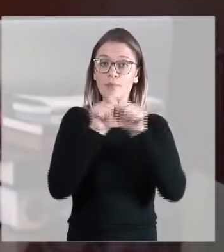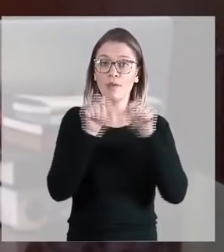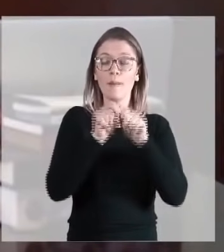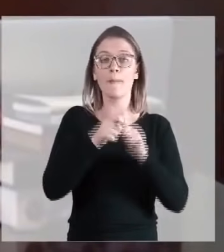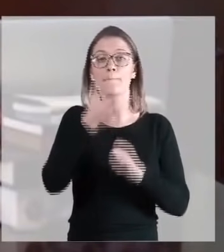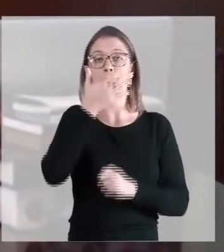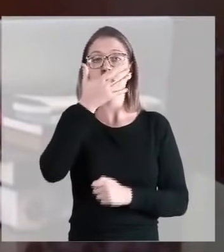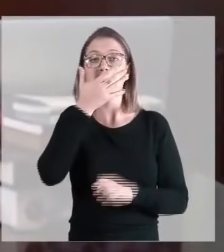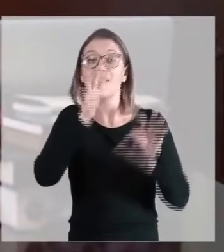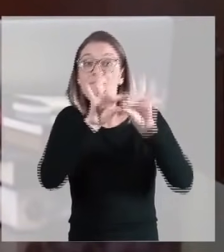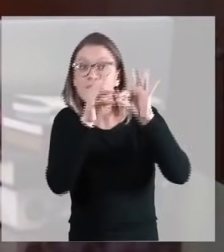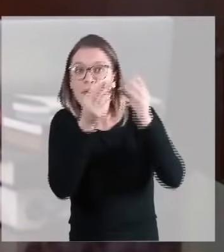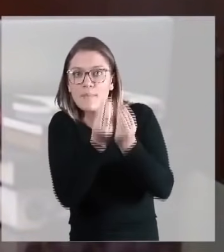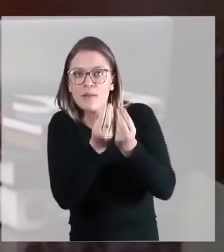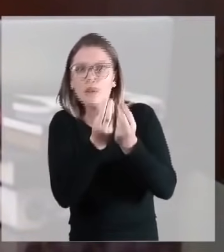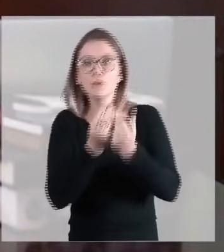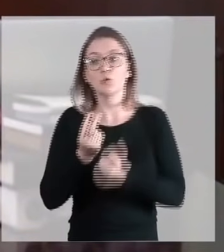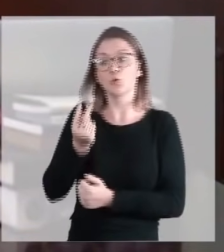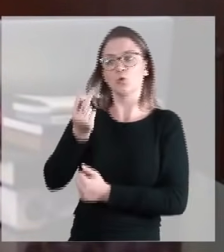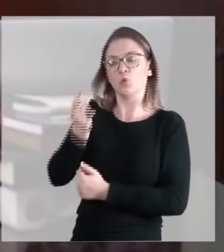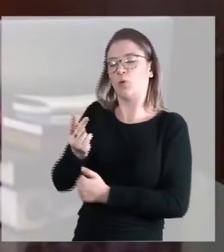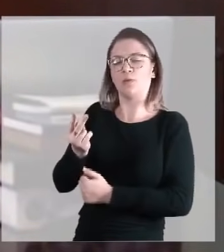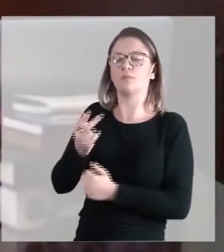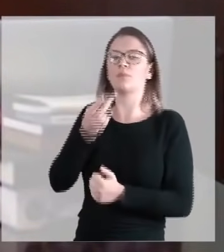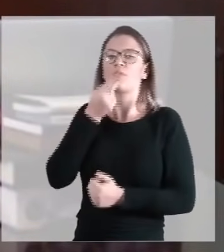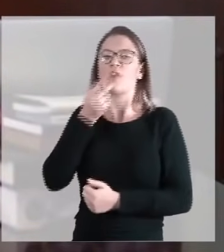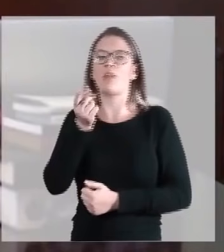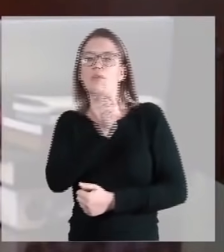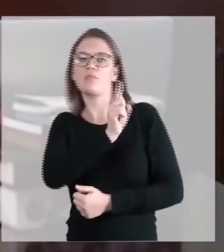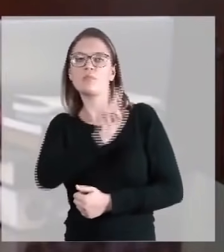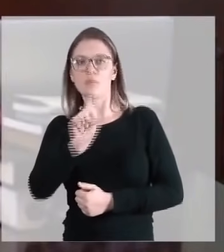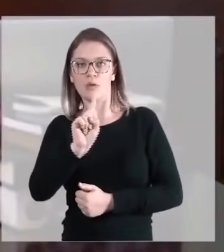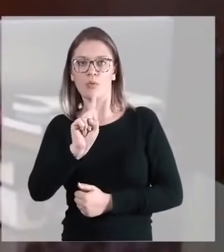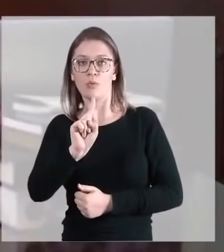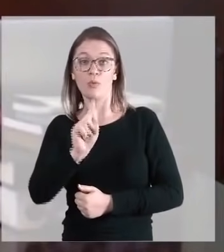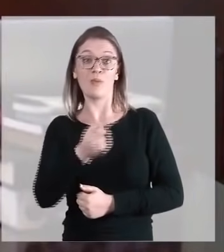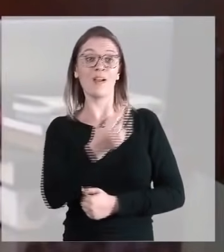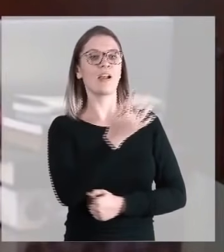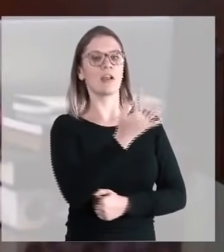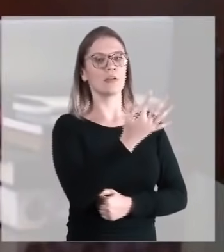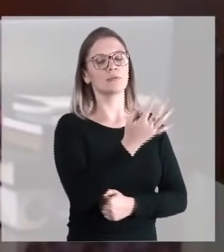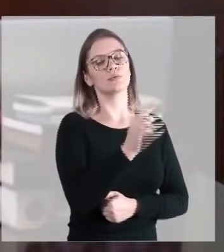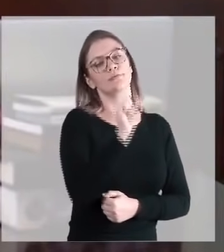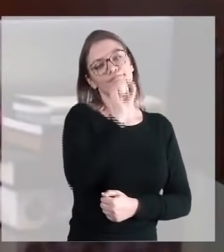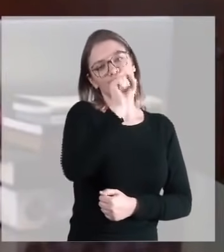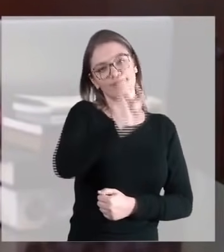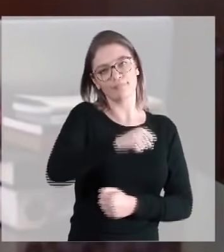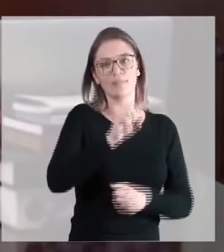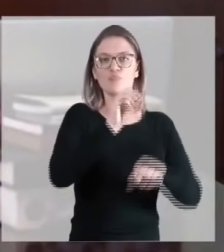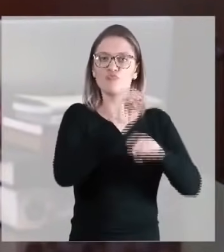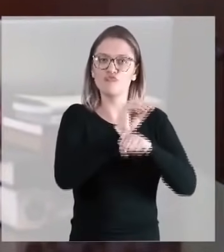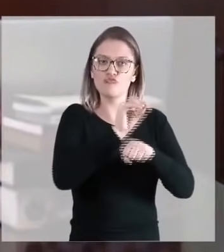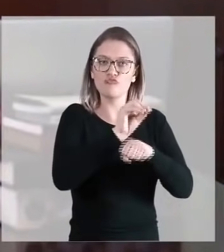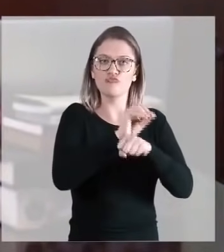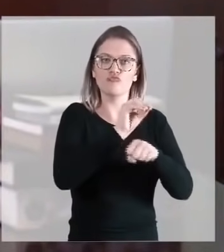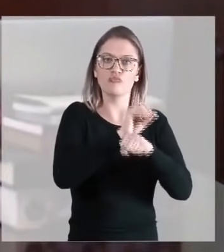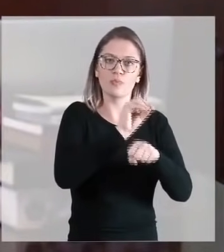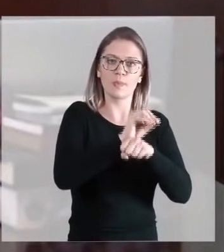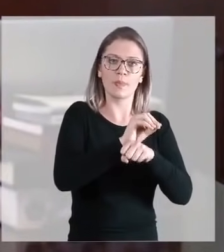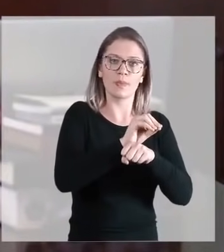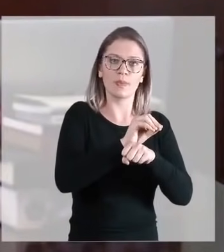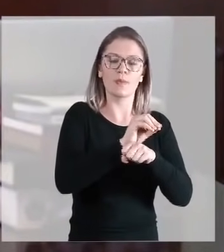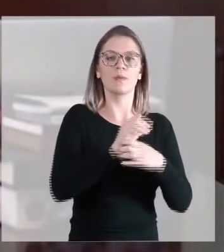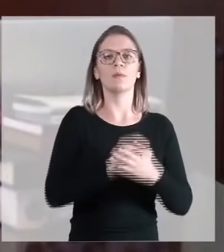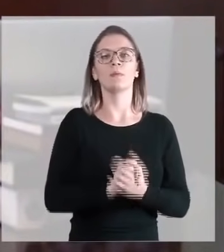16 crianças. Dois deles se recusaram a criar os filhos como meninas, mas 14 deles acabaram aceitando e criaram